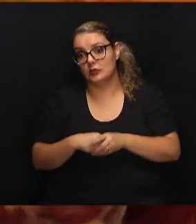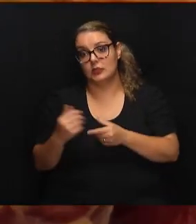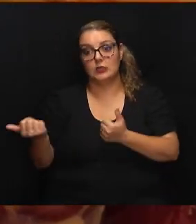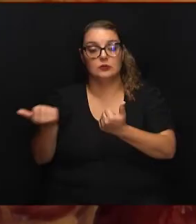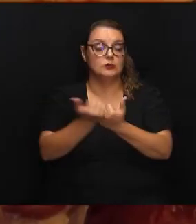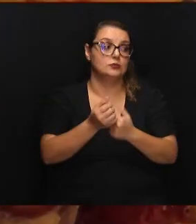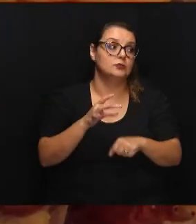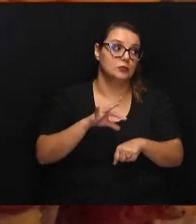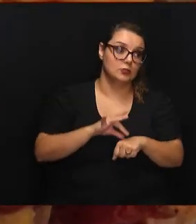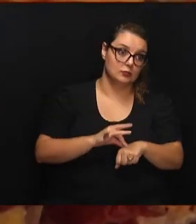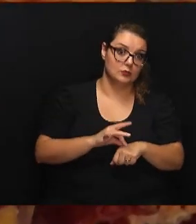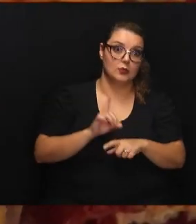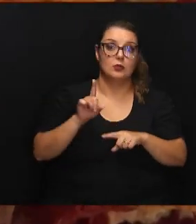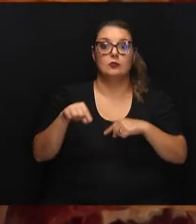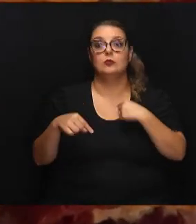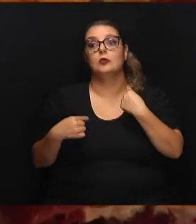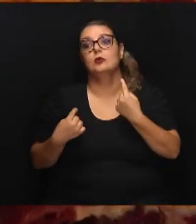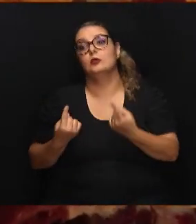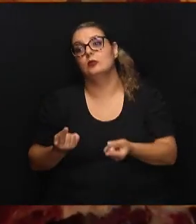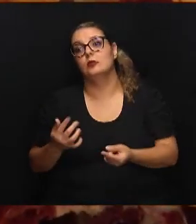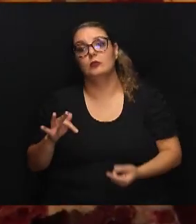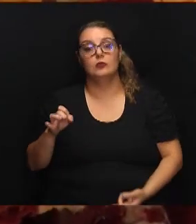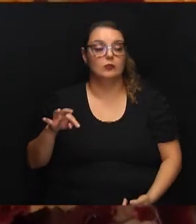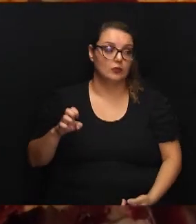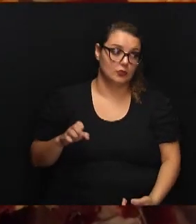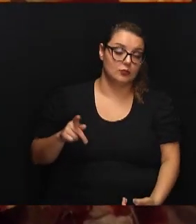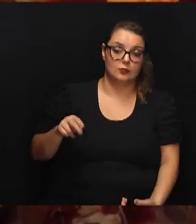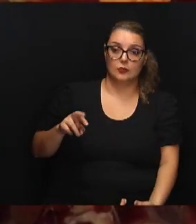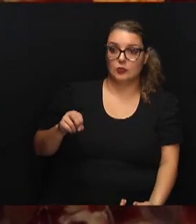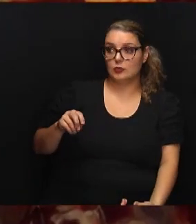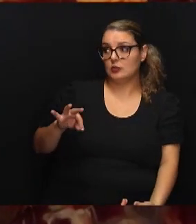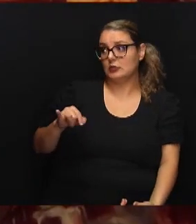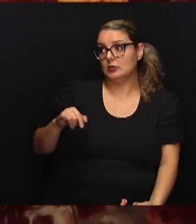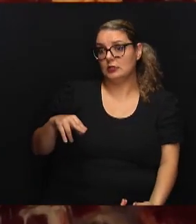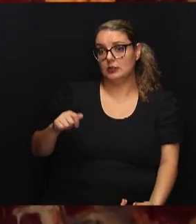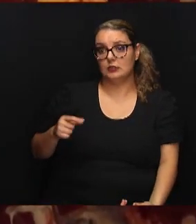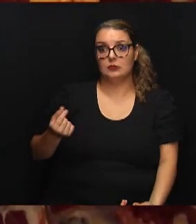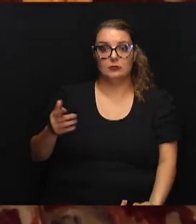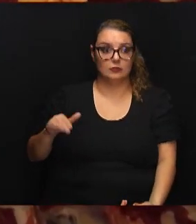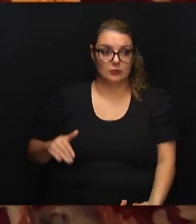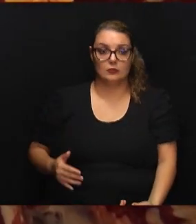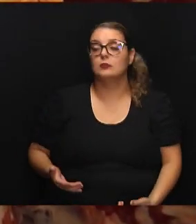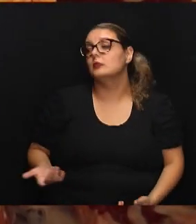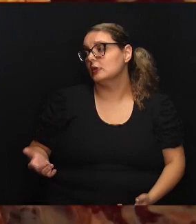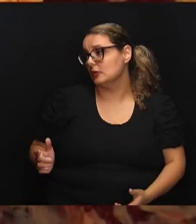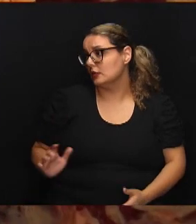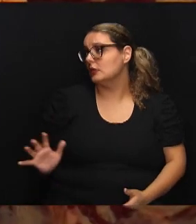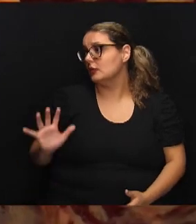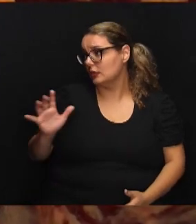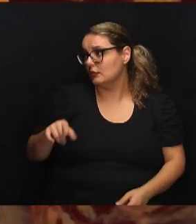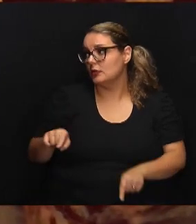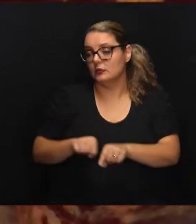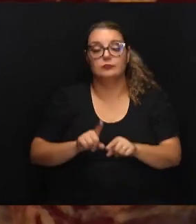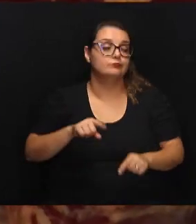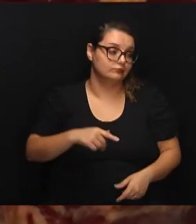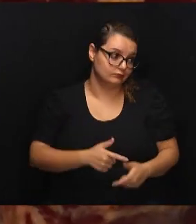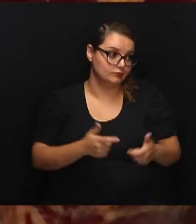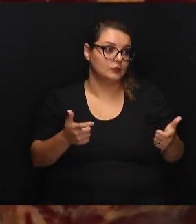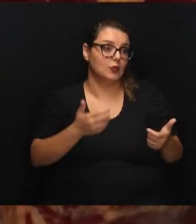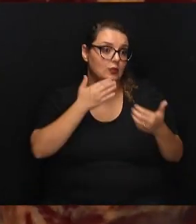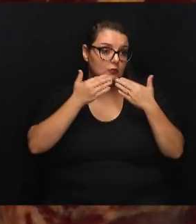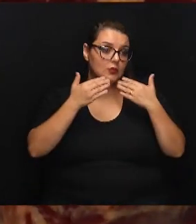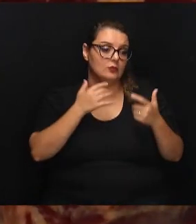a carne por outras fontes de proteínas mais baratas. Mas daí aumenta o preço dessas... Mas aí aumenta o preço porque aumenta a demanda. Uhum.